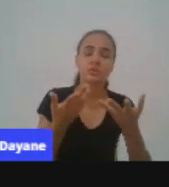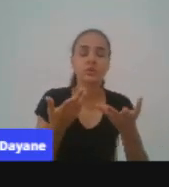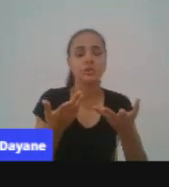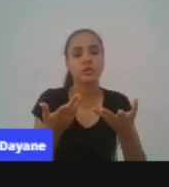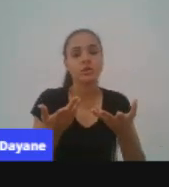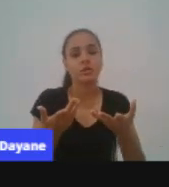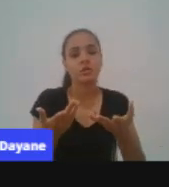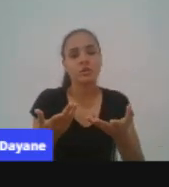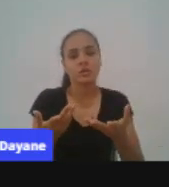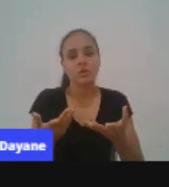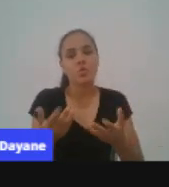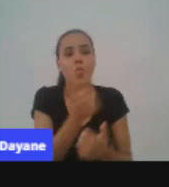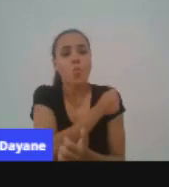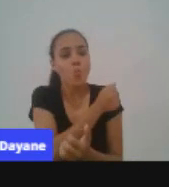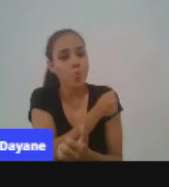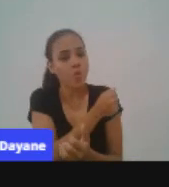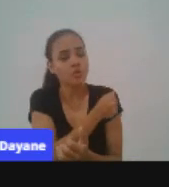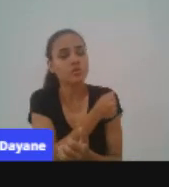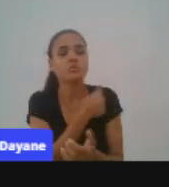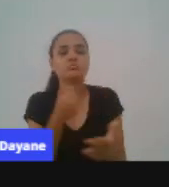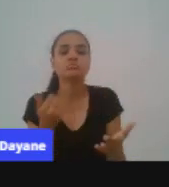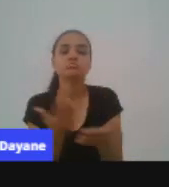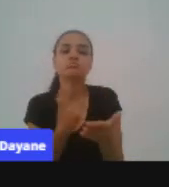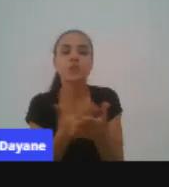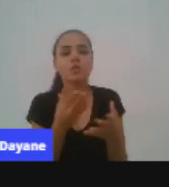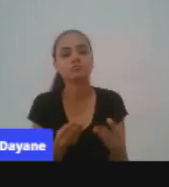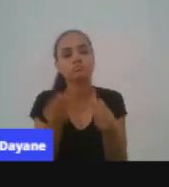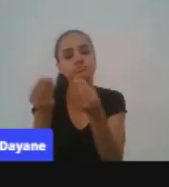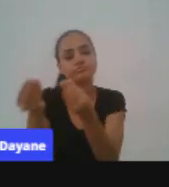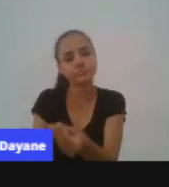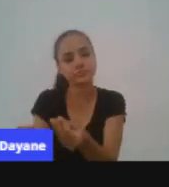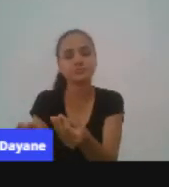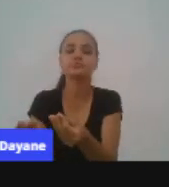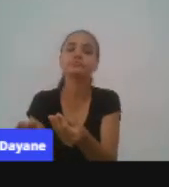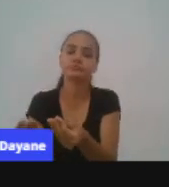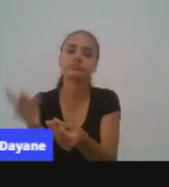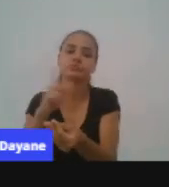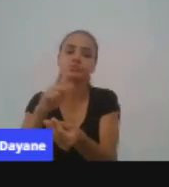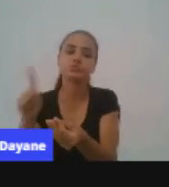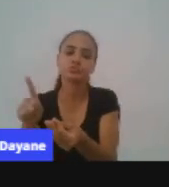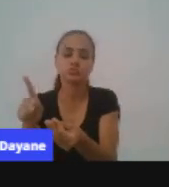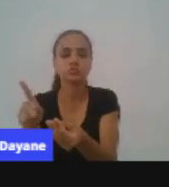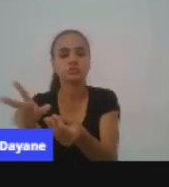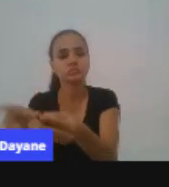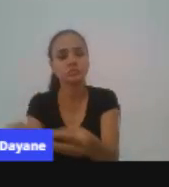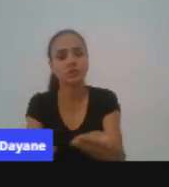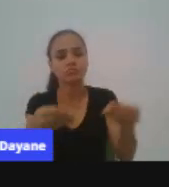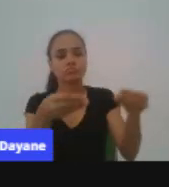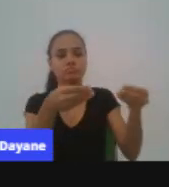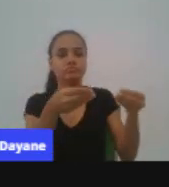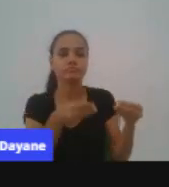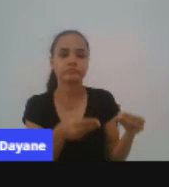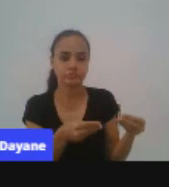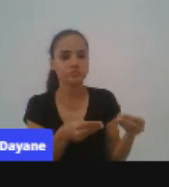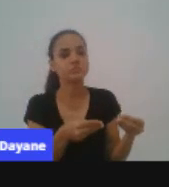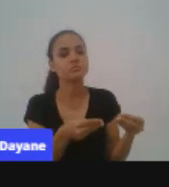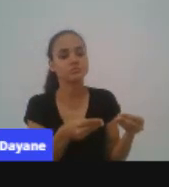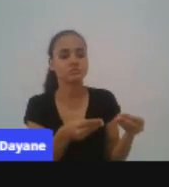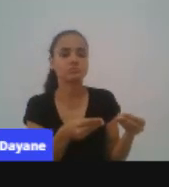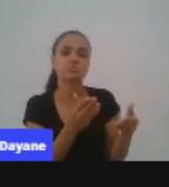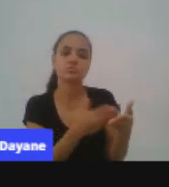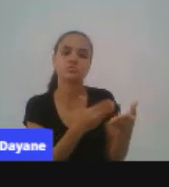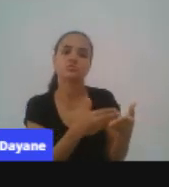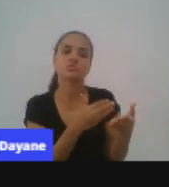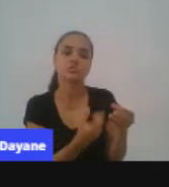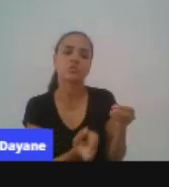de atividade diagnóstica, está ali que o professor vai ter que recolher, porque o aluno vai trazer para a escola, o professor vai receber esse caderno de volta e vão